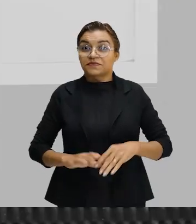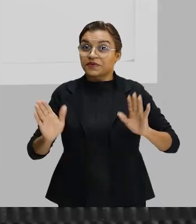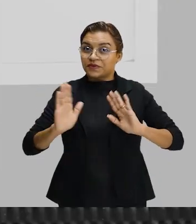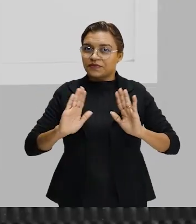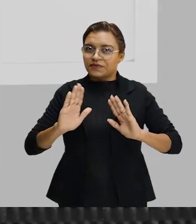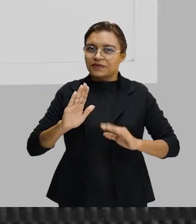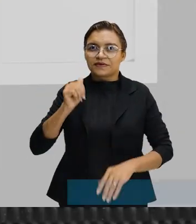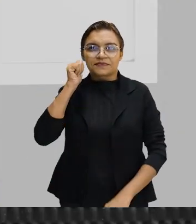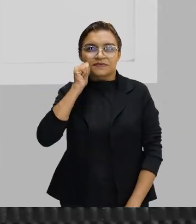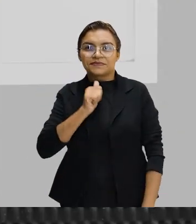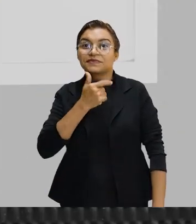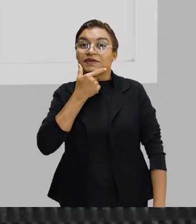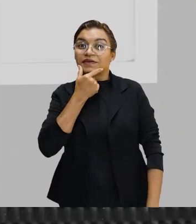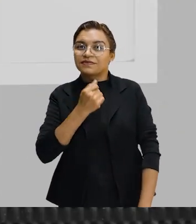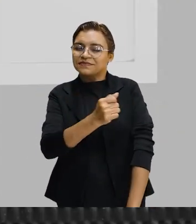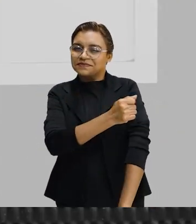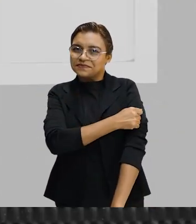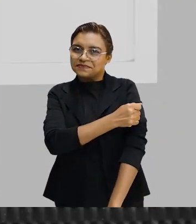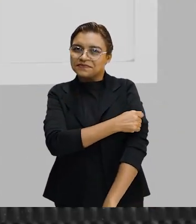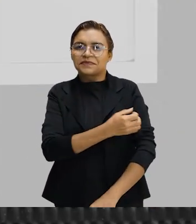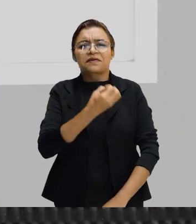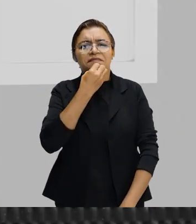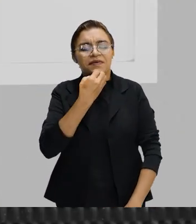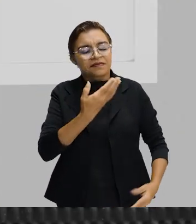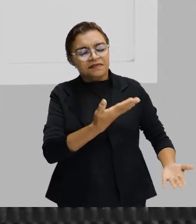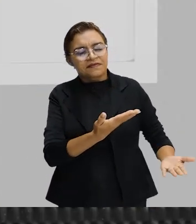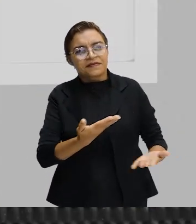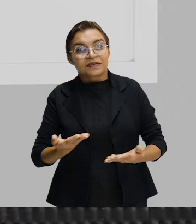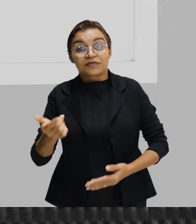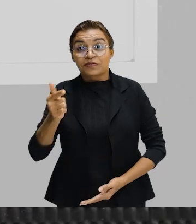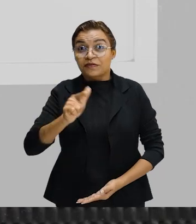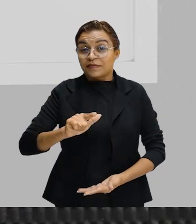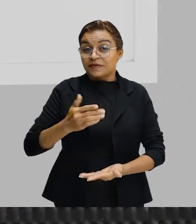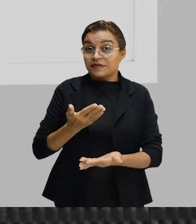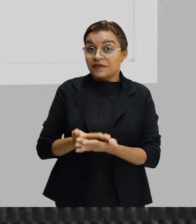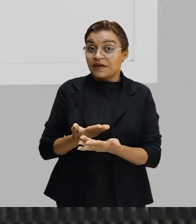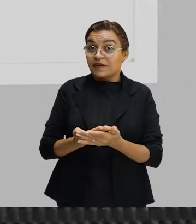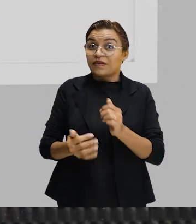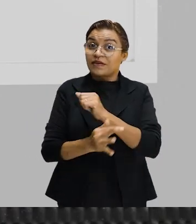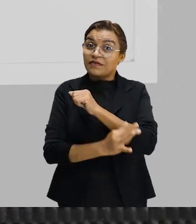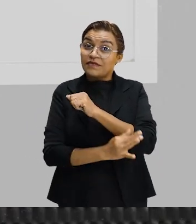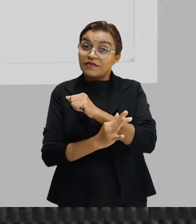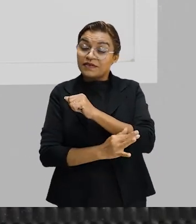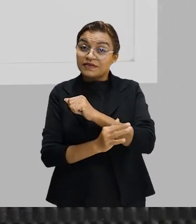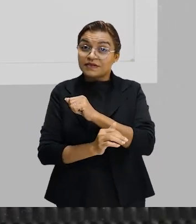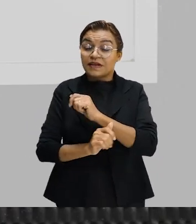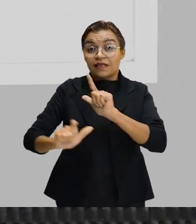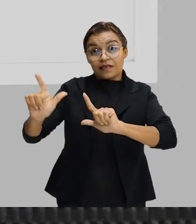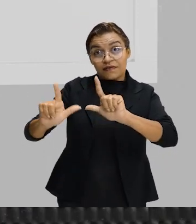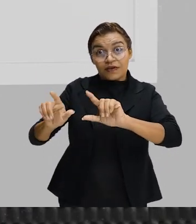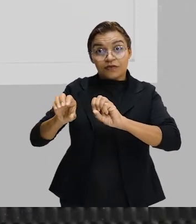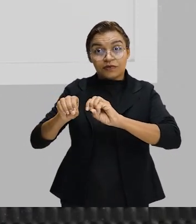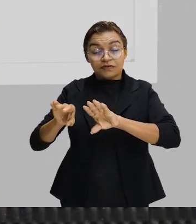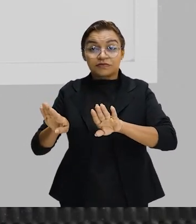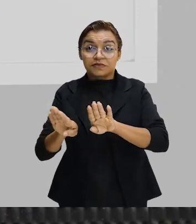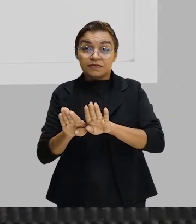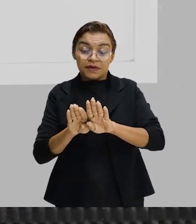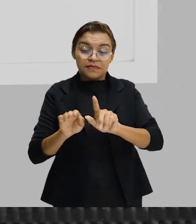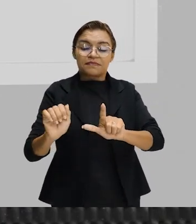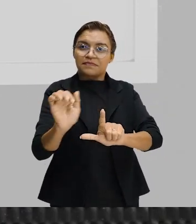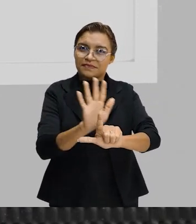Olá, aluna. Olá, aluno. Seja bem-vindo a mais uma aula de Física aqui pela TV Educação e também pela plataforma Gonçalves